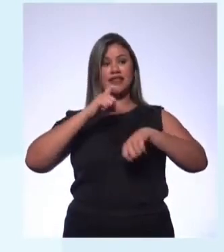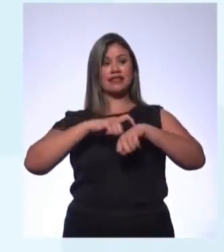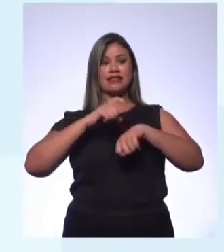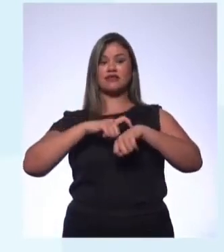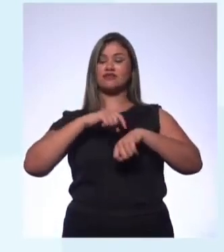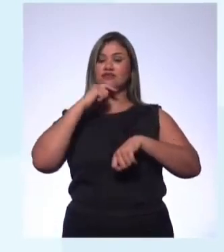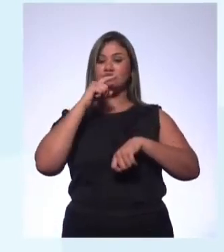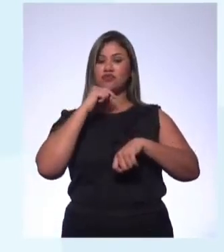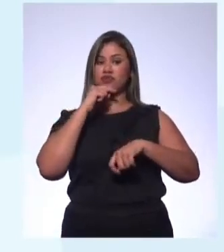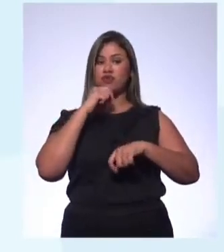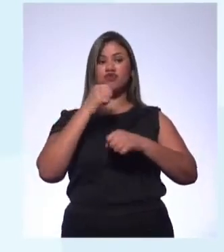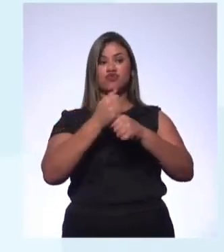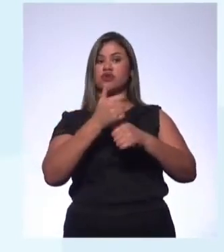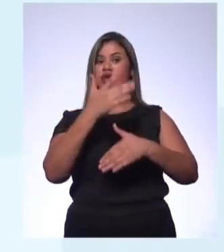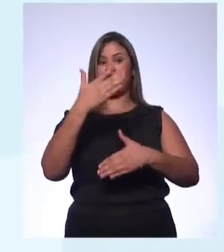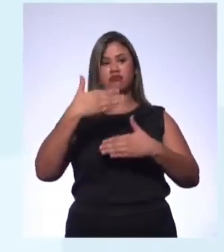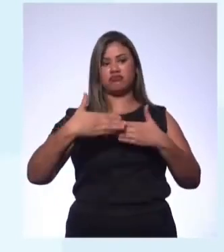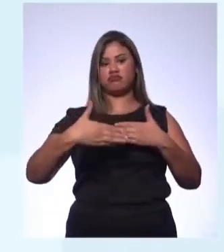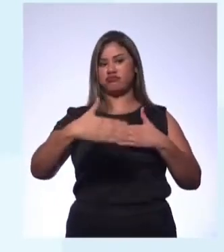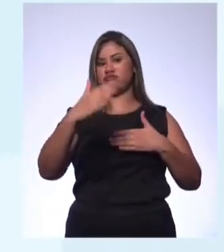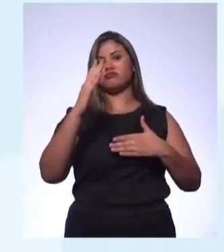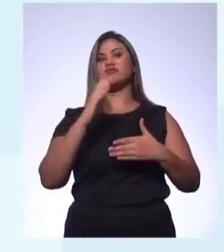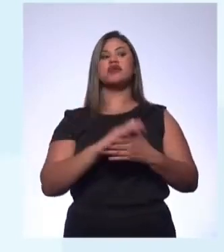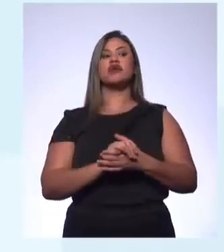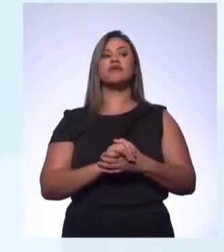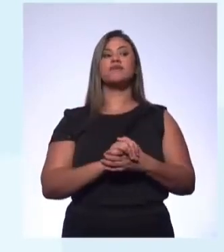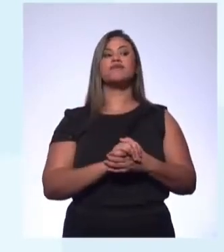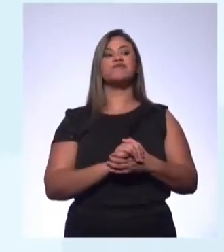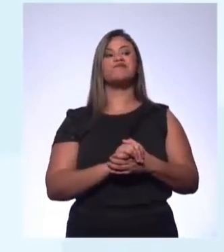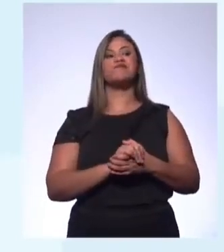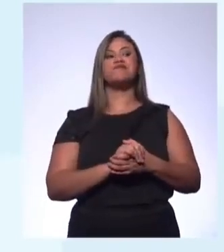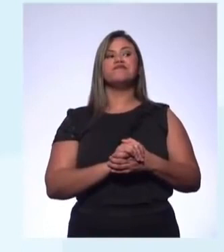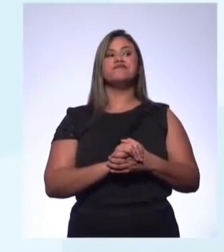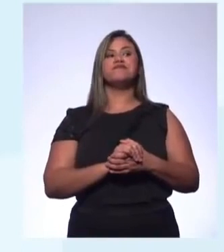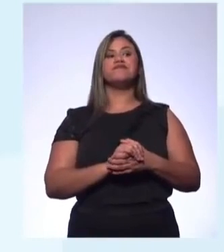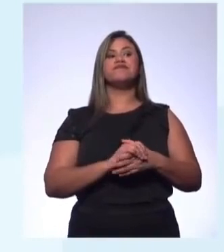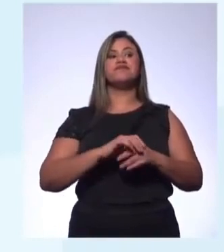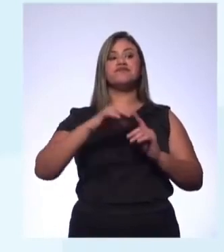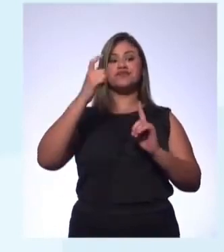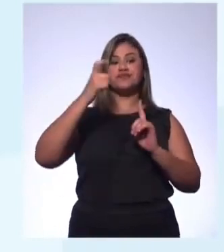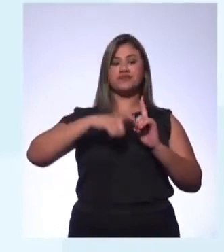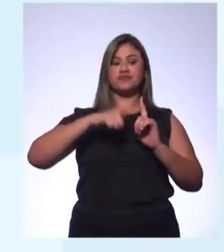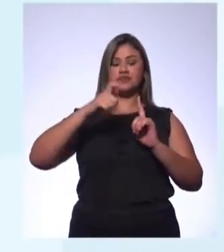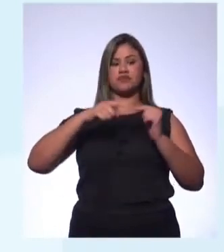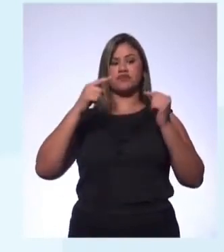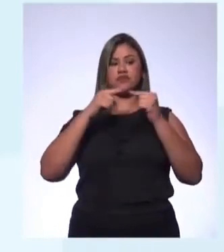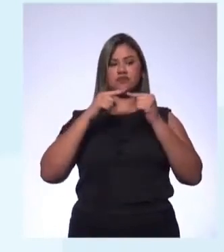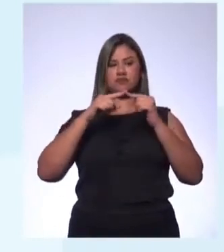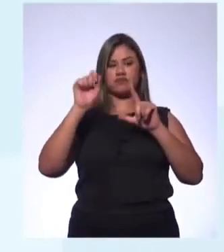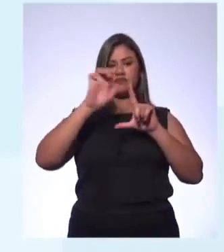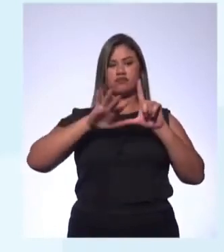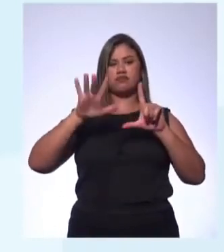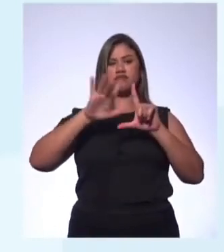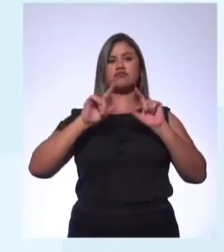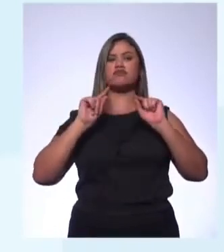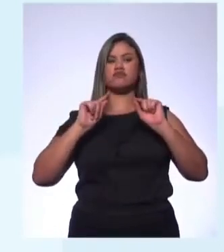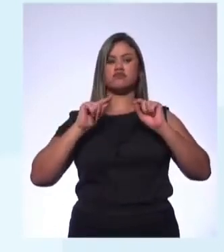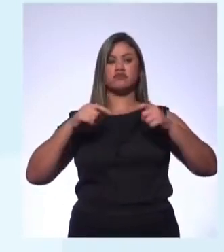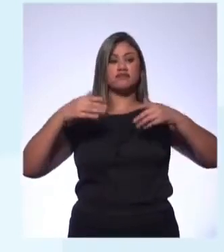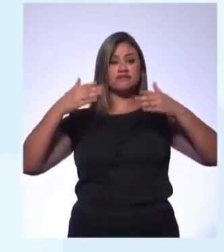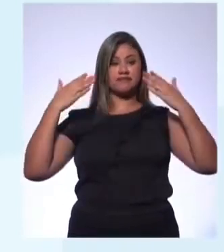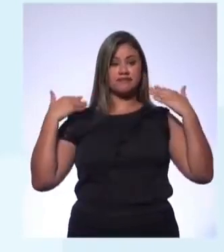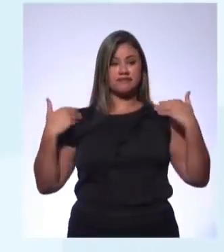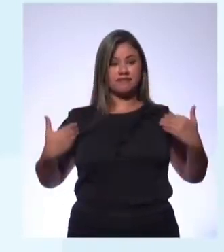tempo, vocês compartilhem conosco enquanto a aula vai ocorrendo. Eu queria que vocês falassem de que personagem eu estou falando. Olha só, ele usa capa